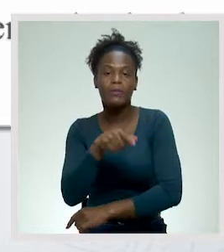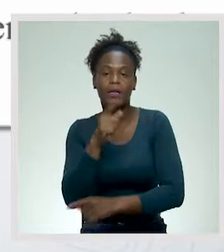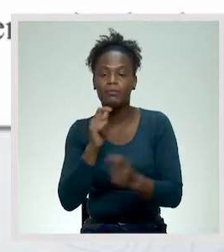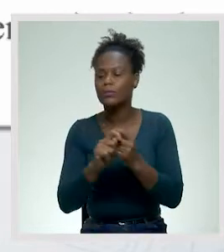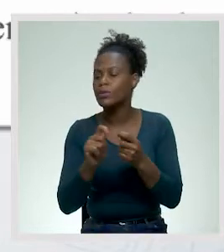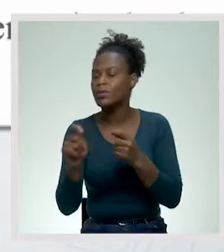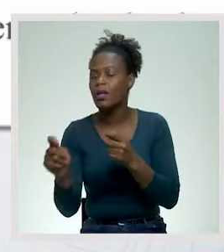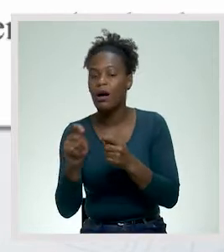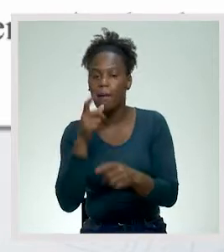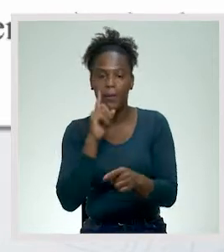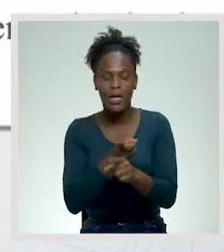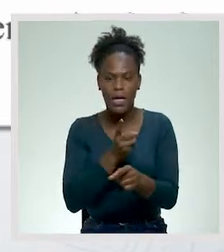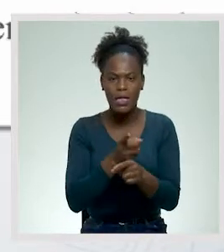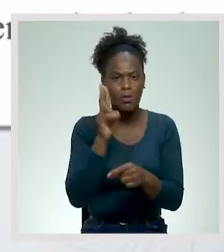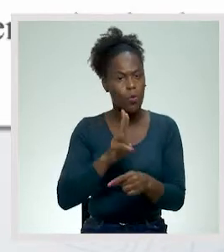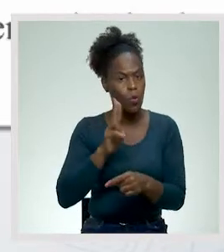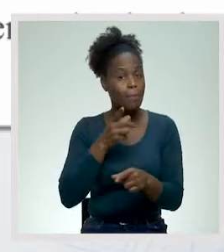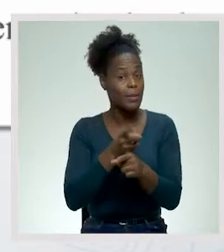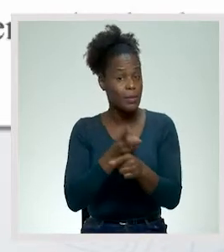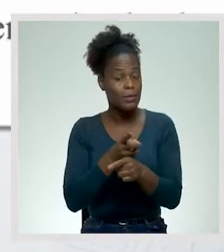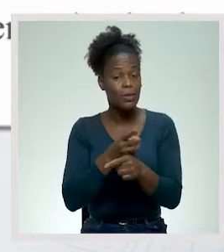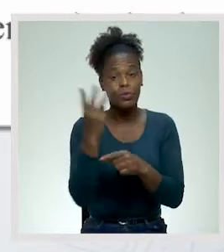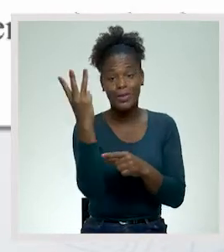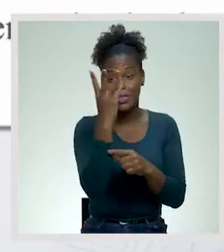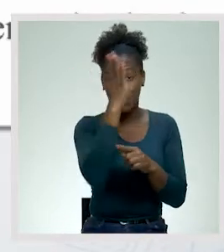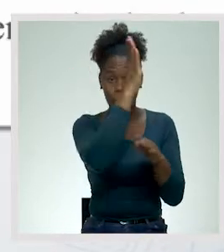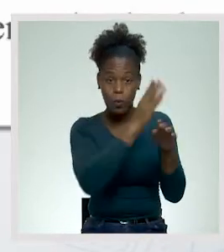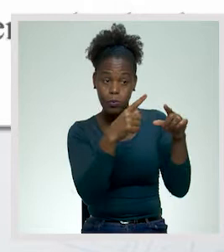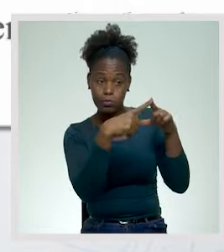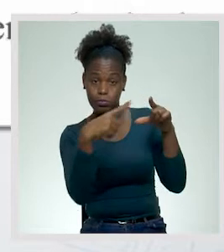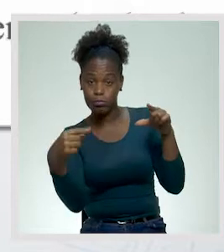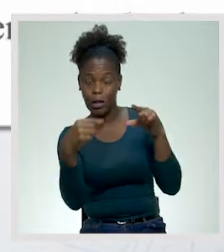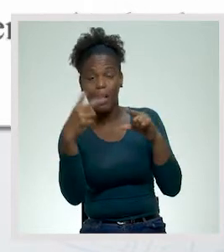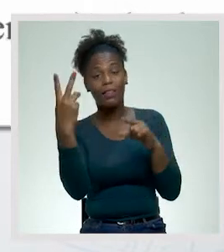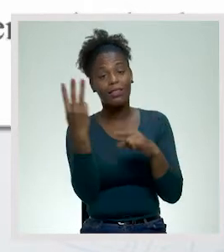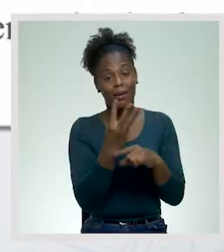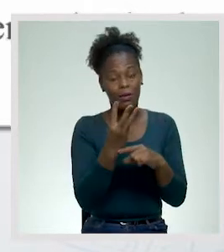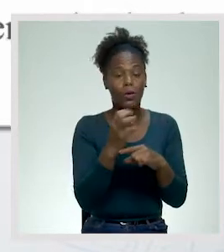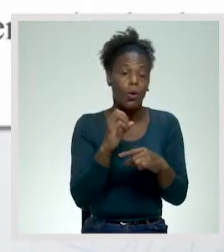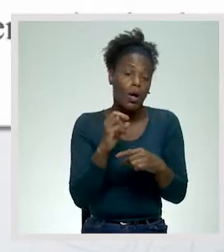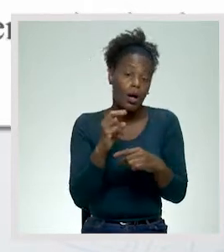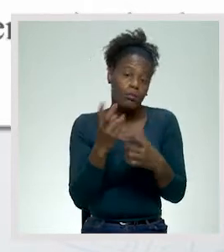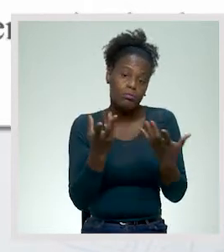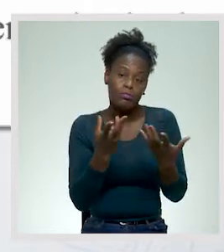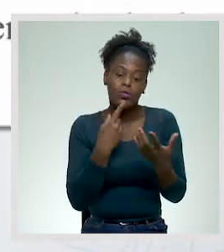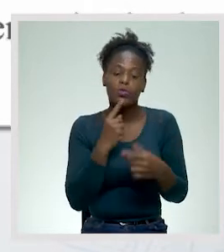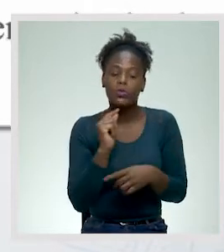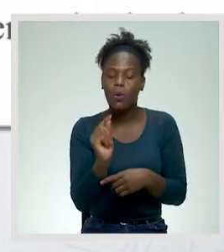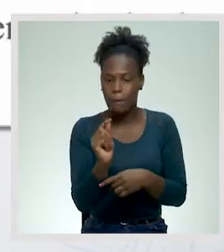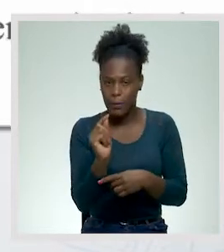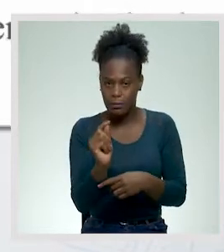medidas da mesma unidade dos três lados de um triângulo retângulo. É denominado